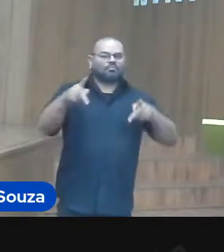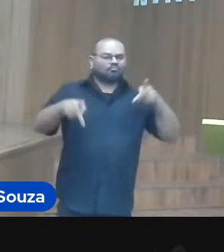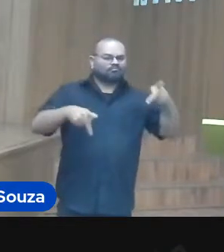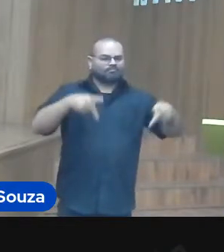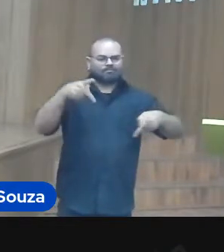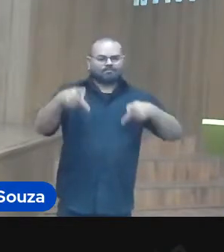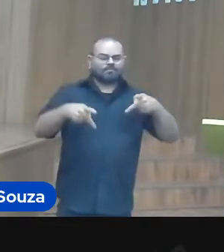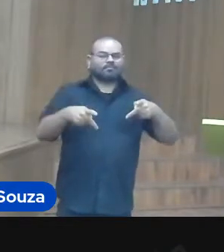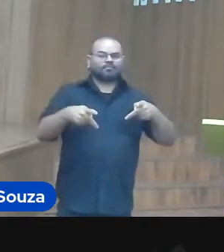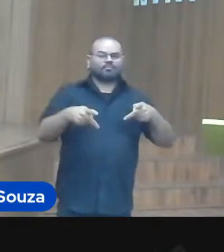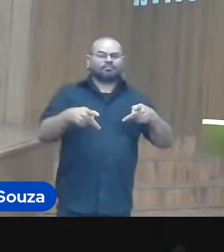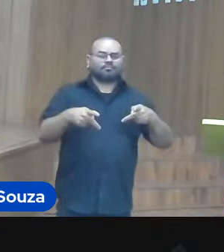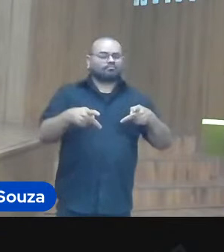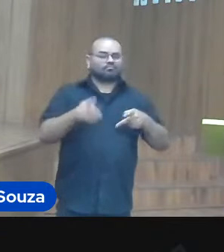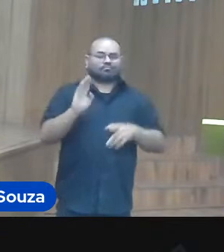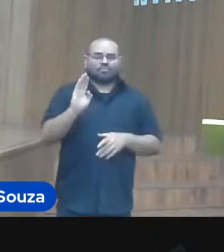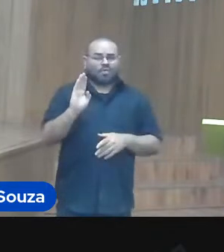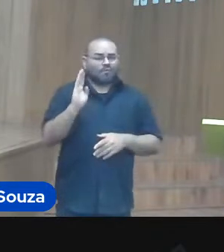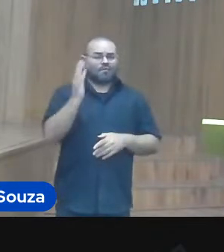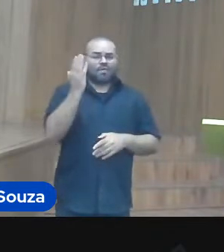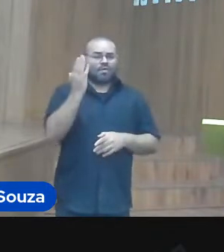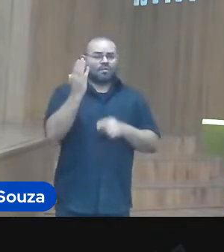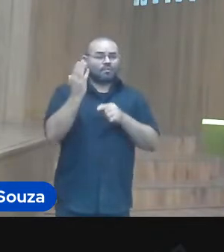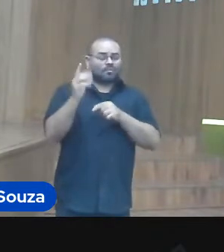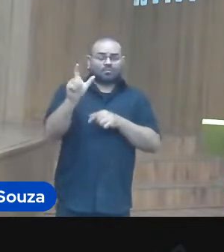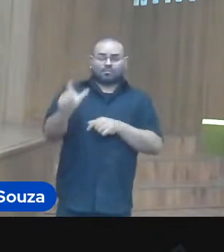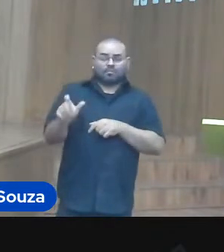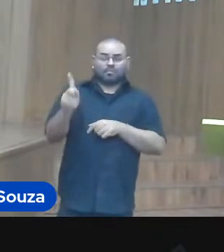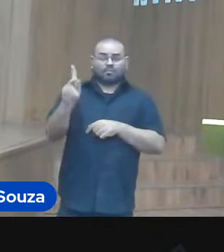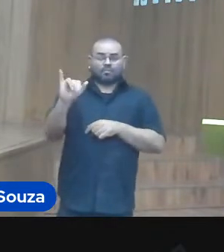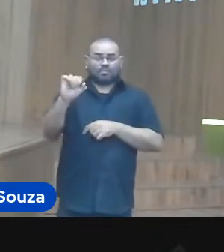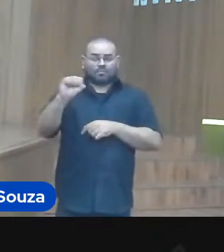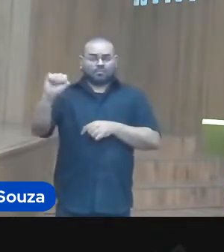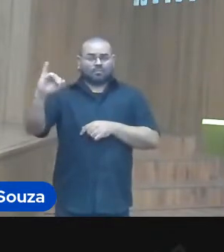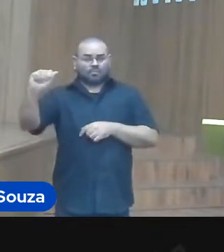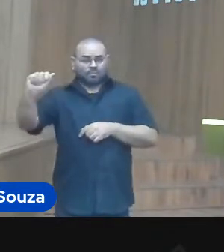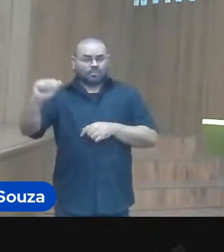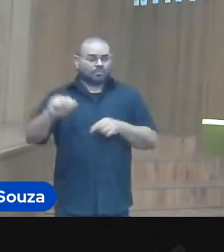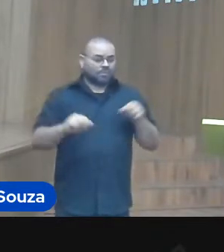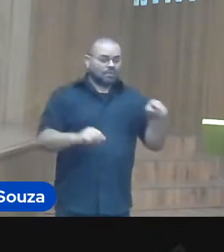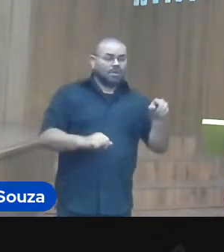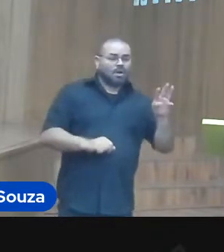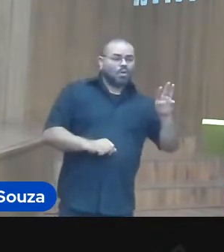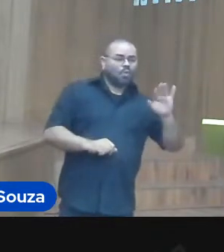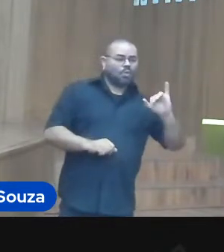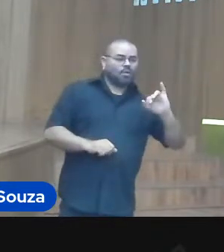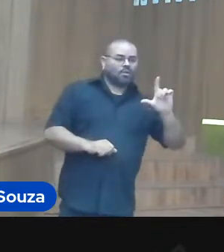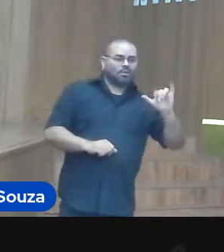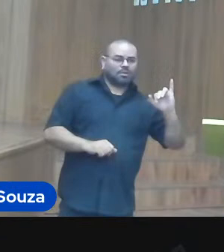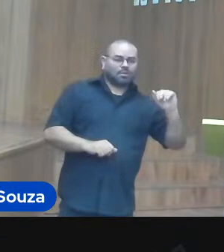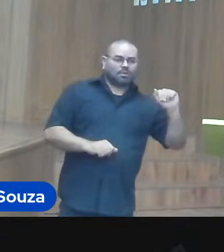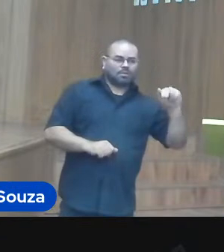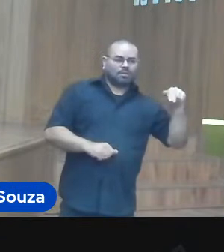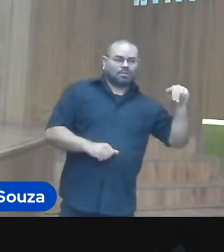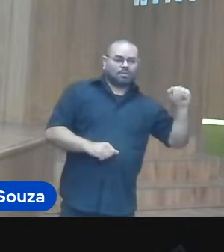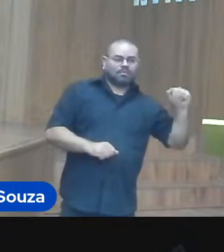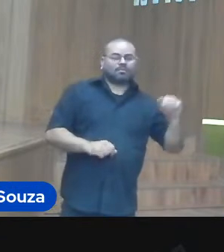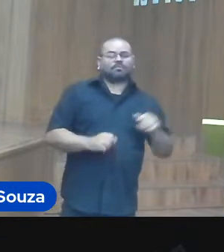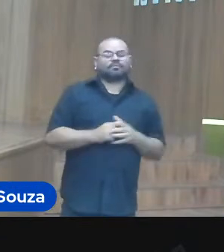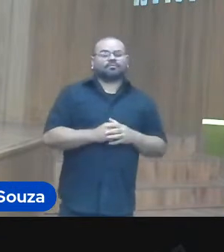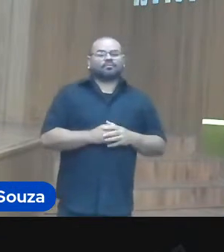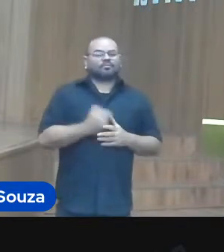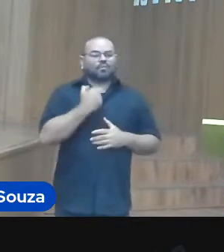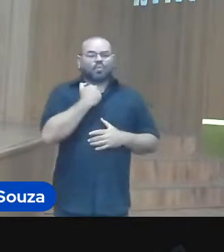É falso. A Kícia é a Kícia e o William é o William. Então a gente não pode ter